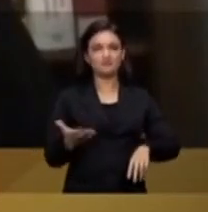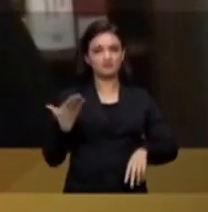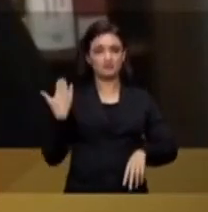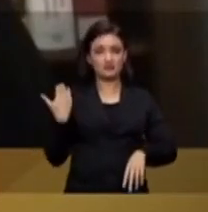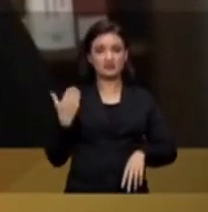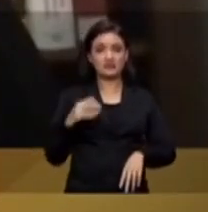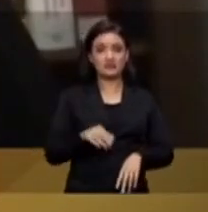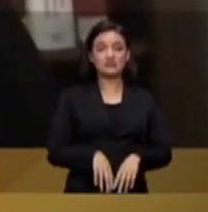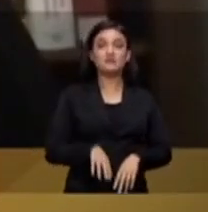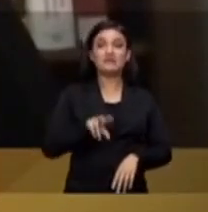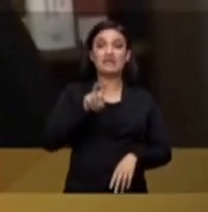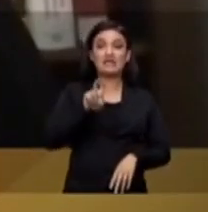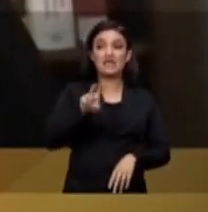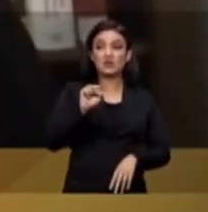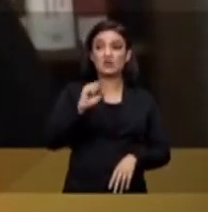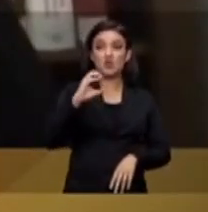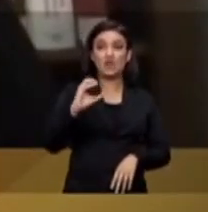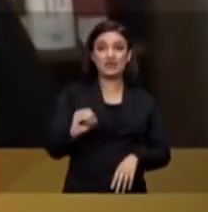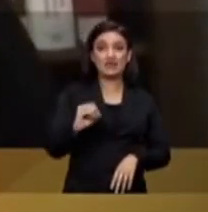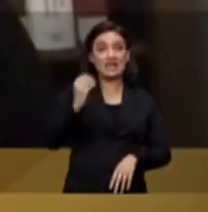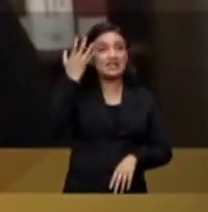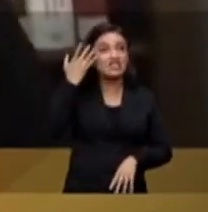por 580 dias,